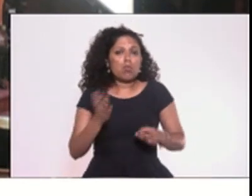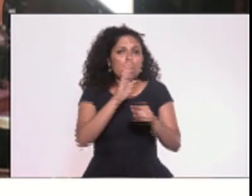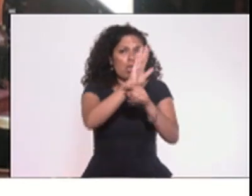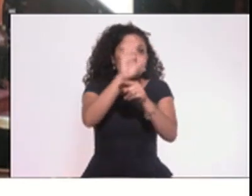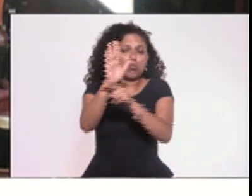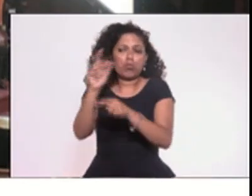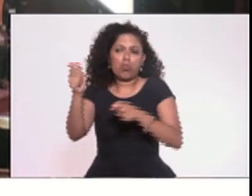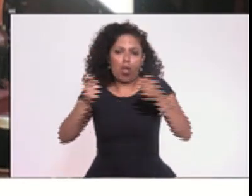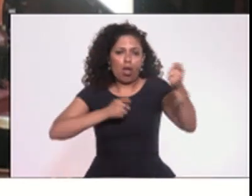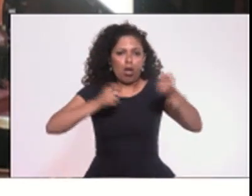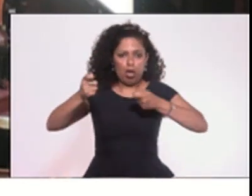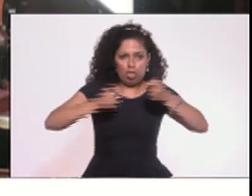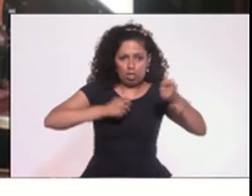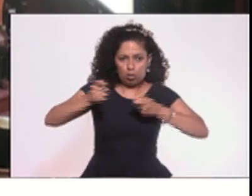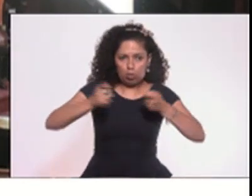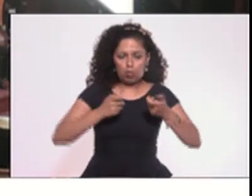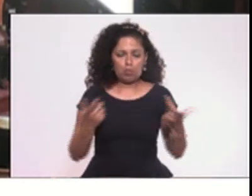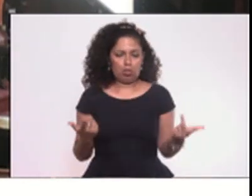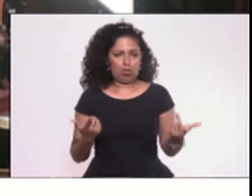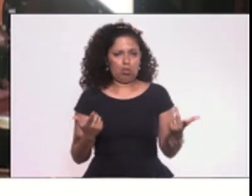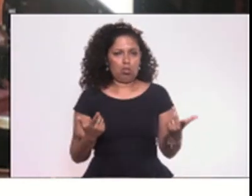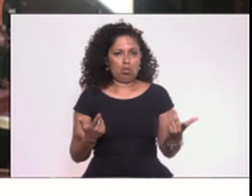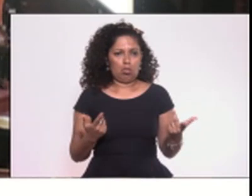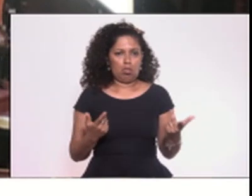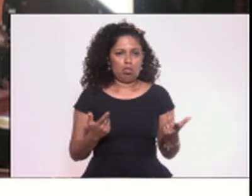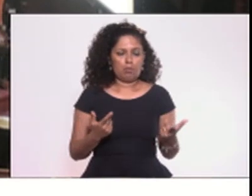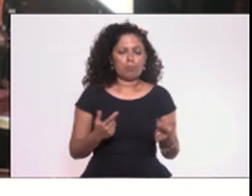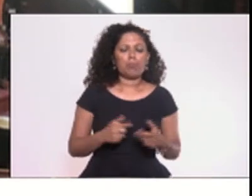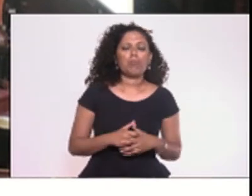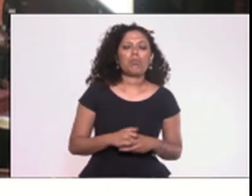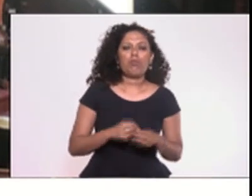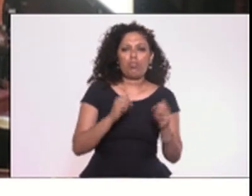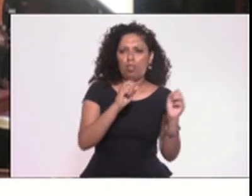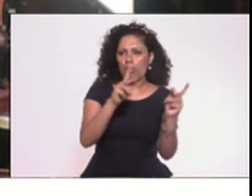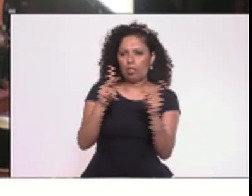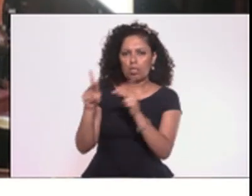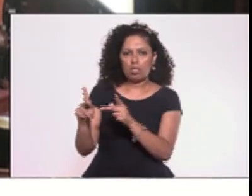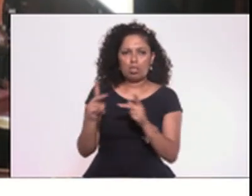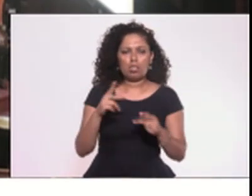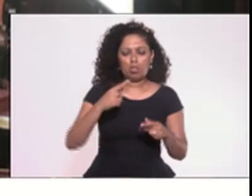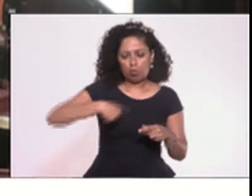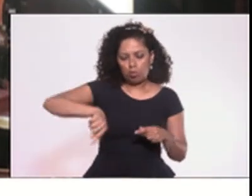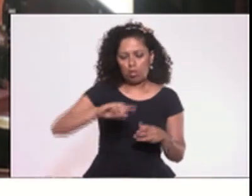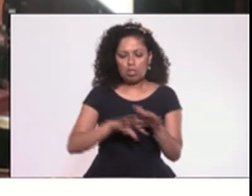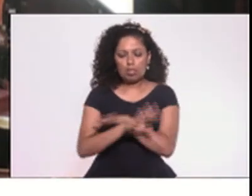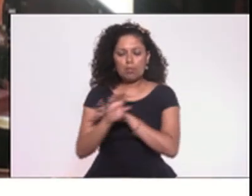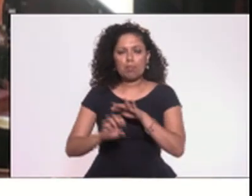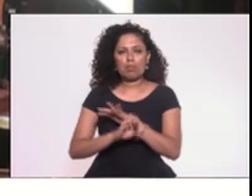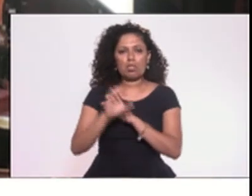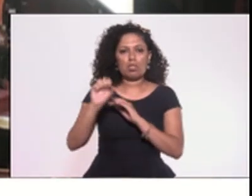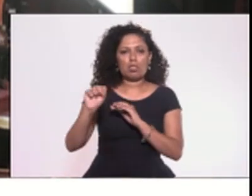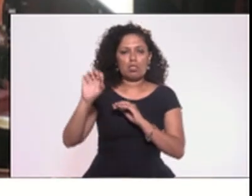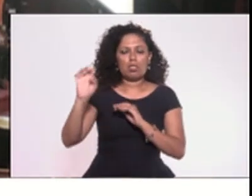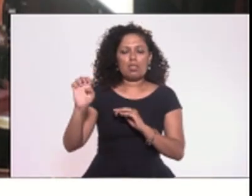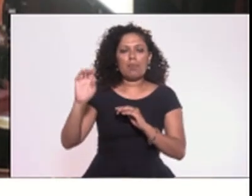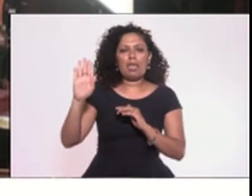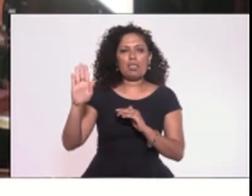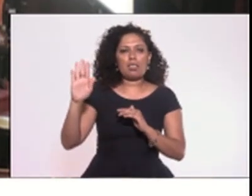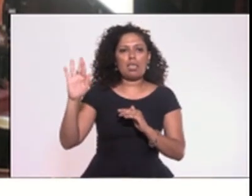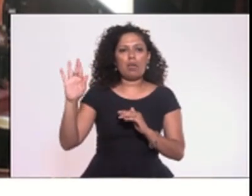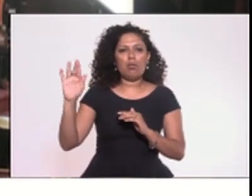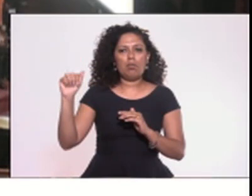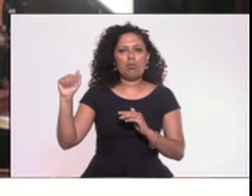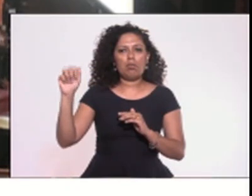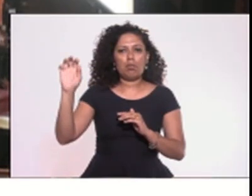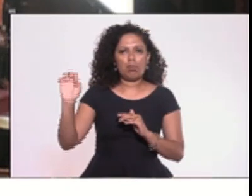Então, esse é o conceito de bioeconomia da OCDE, ok? Então, o Sebrae, ele trabalha nesse sentido,